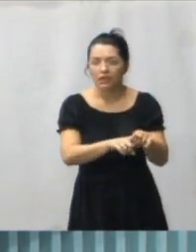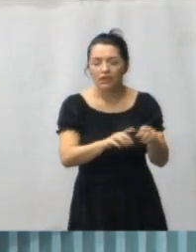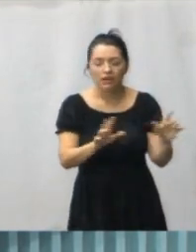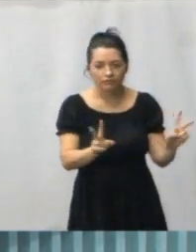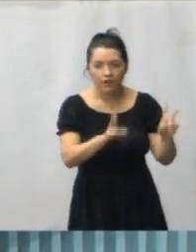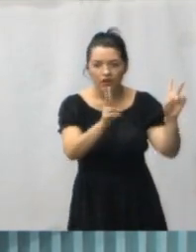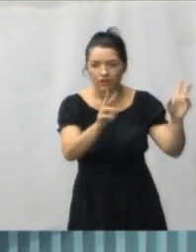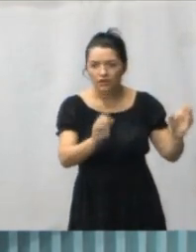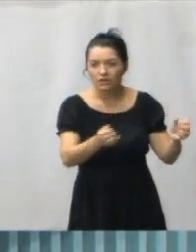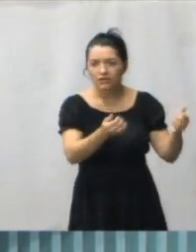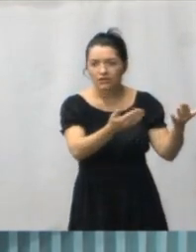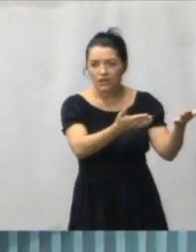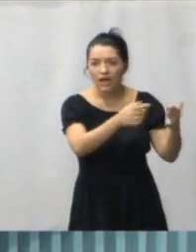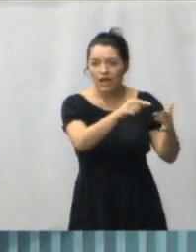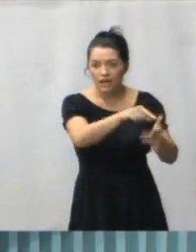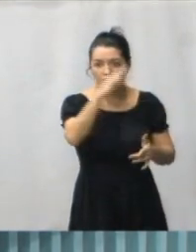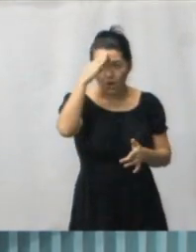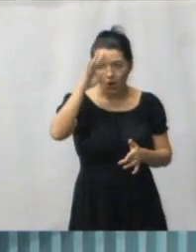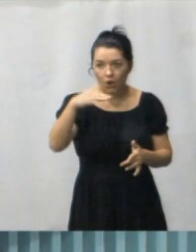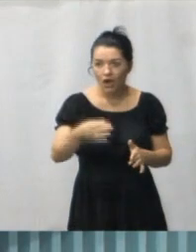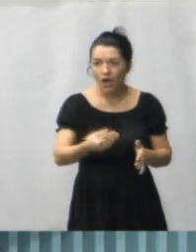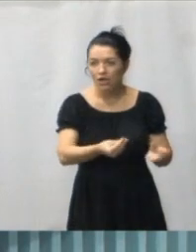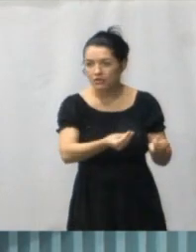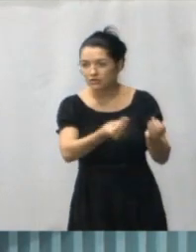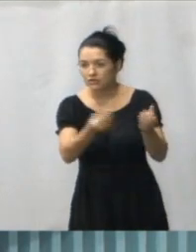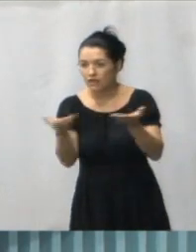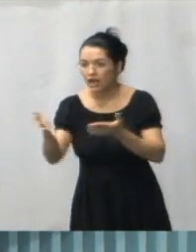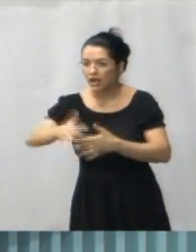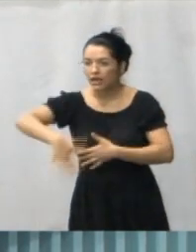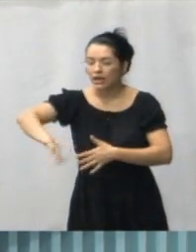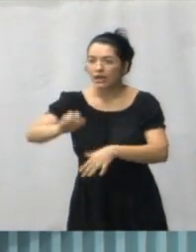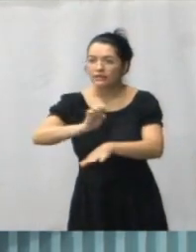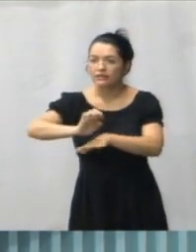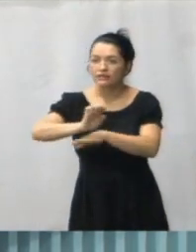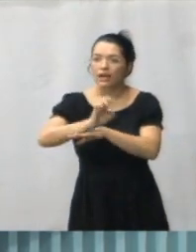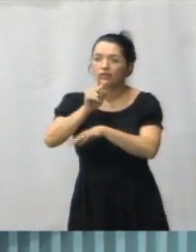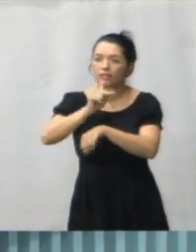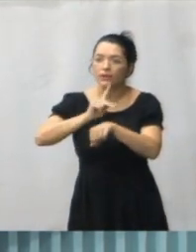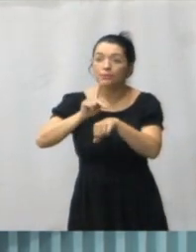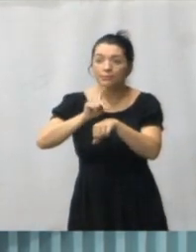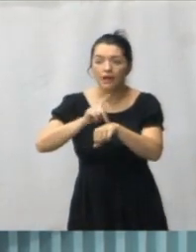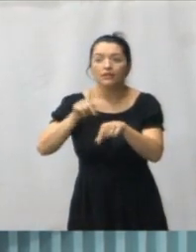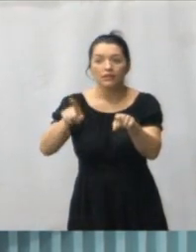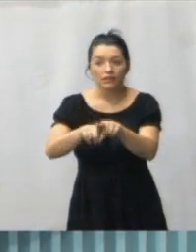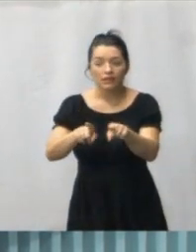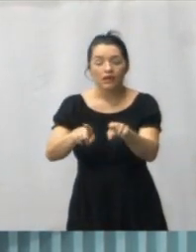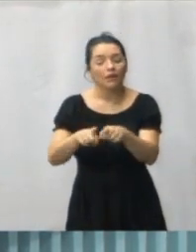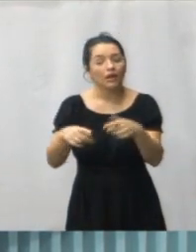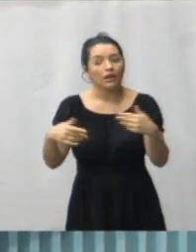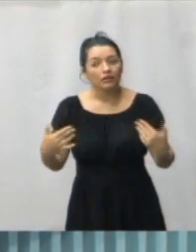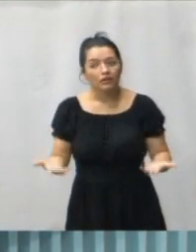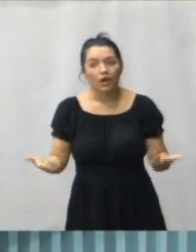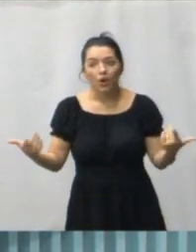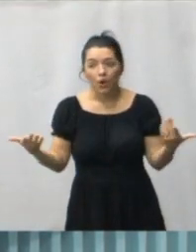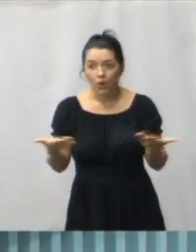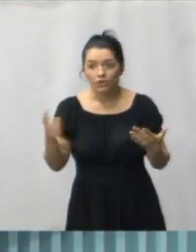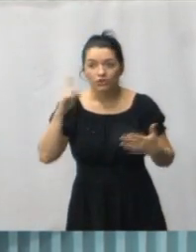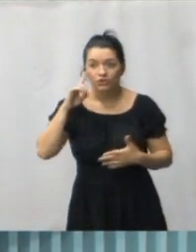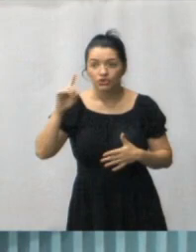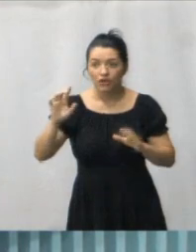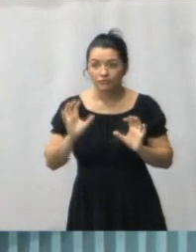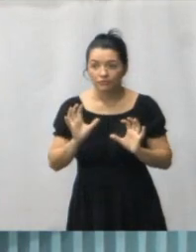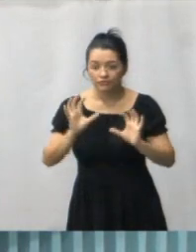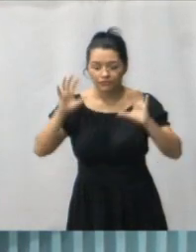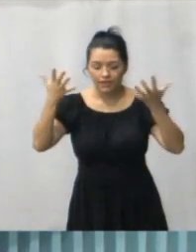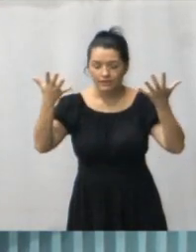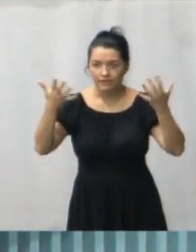sido exemplo em todo o estado e sobretudo nesse país. Então, hoje é um dia de festa. Auxílio